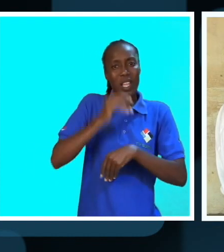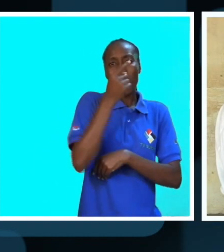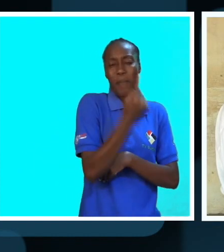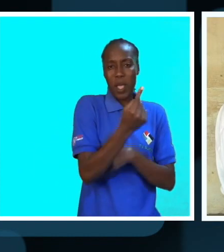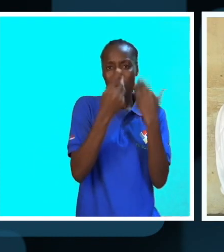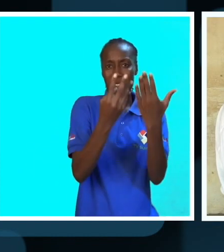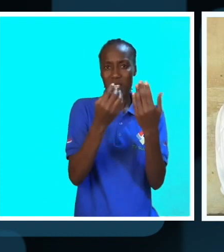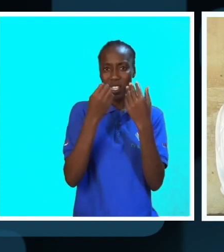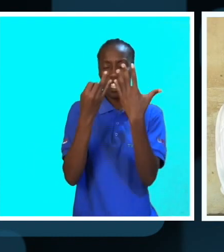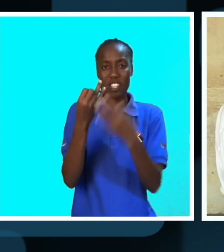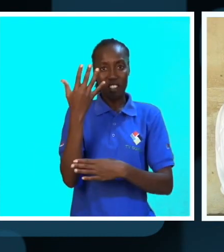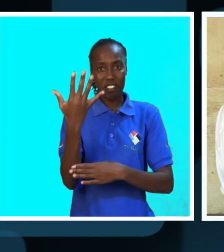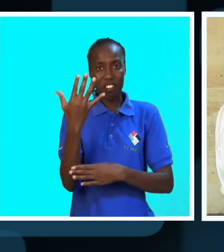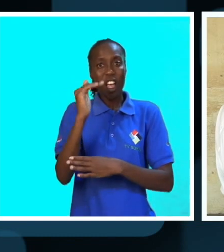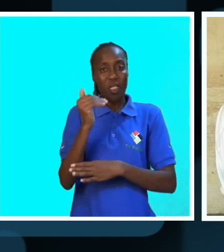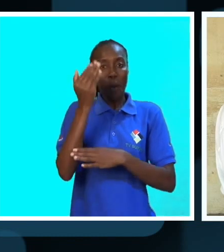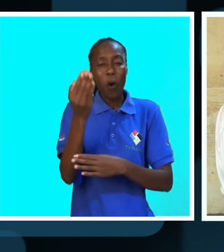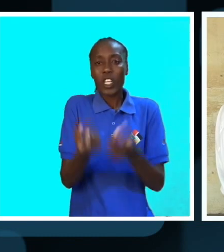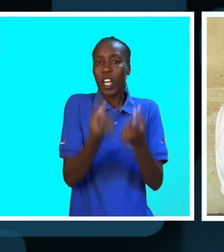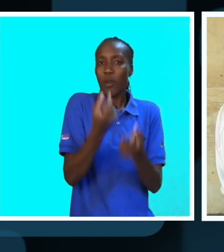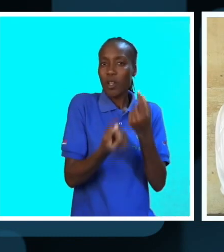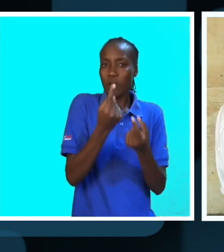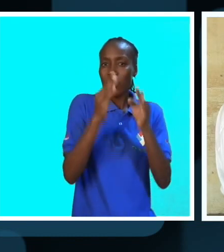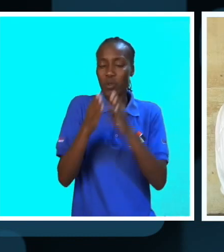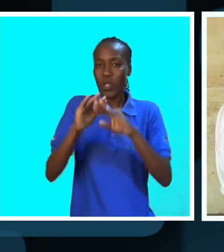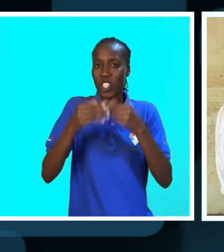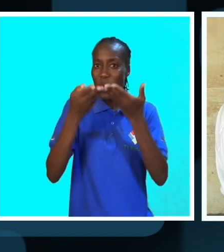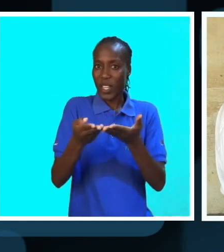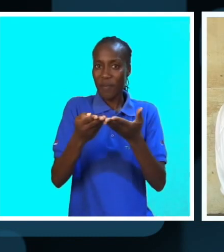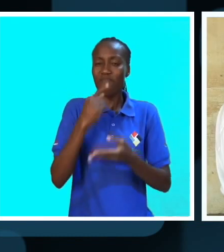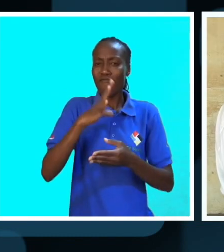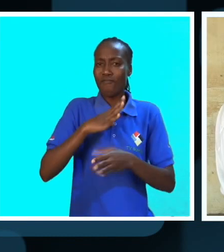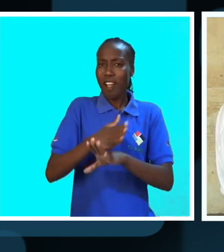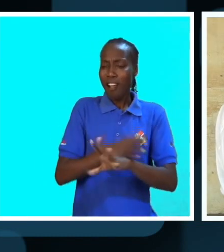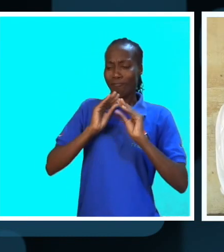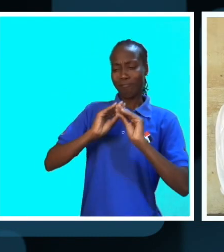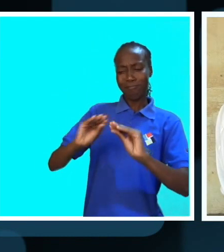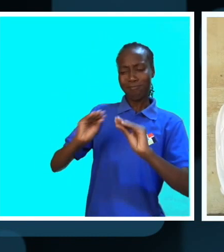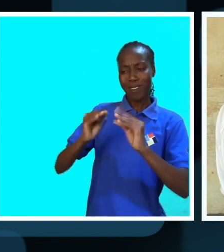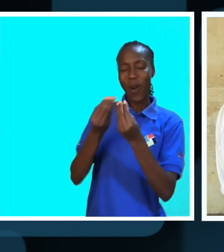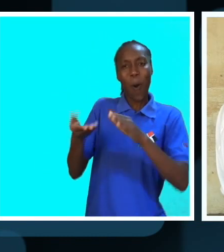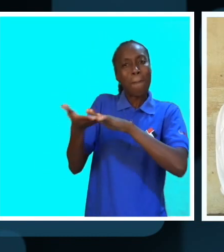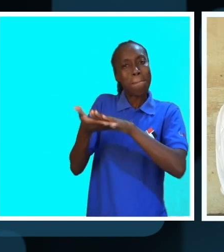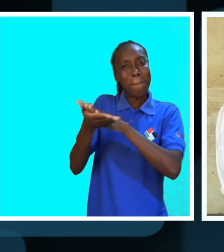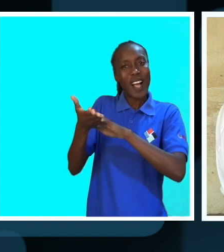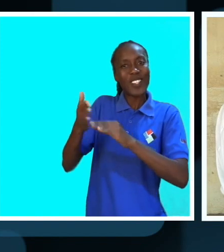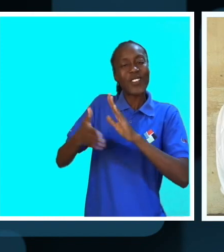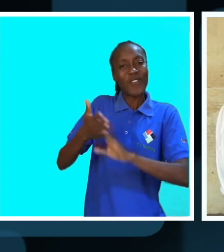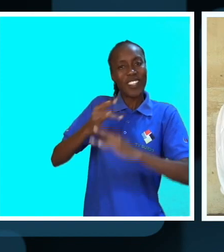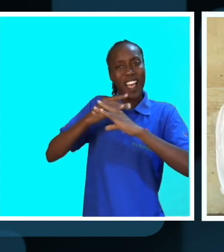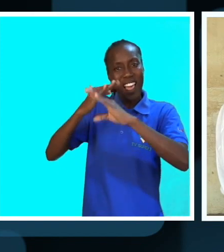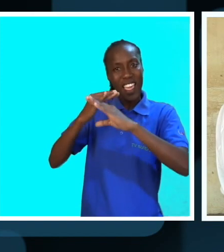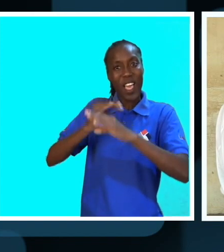carreira em 75, depois de algumas pessoas que estão aqui, já que são videntes, de algumas aulas, noções de